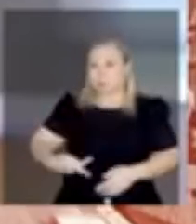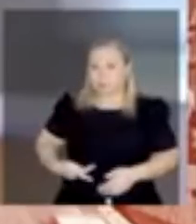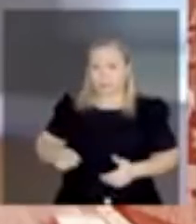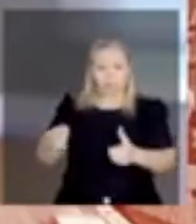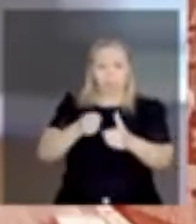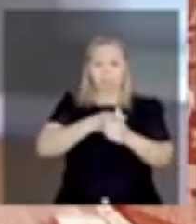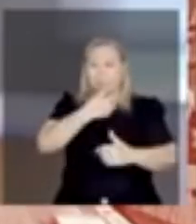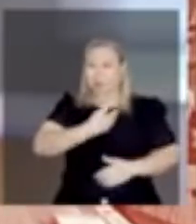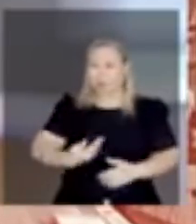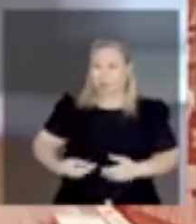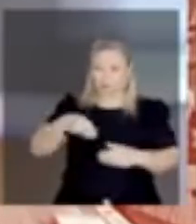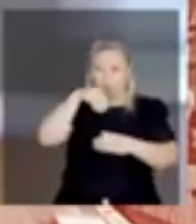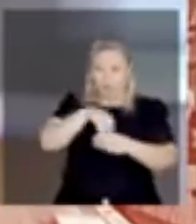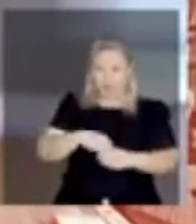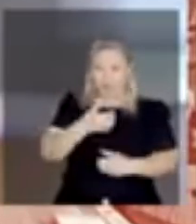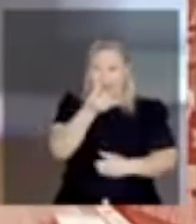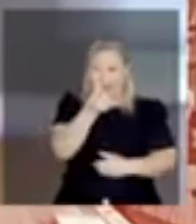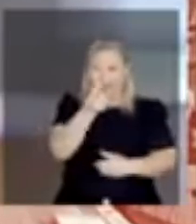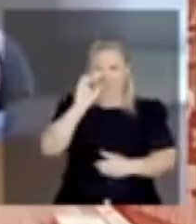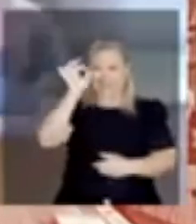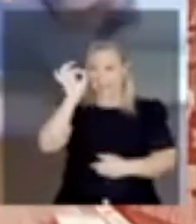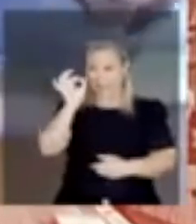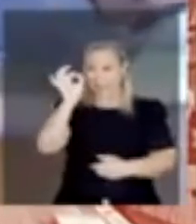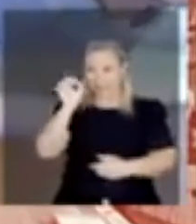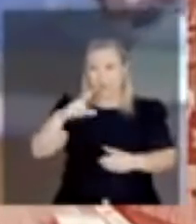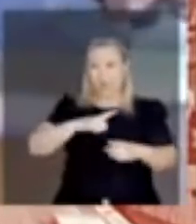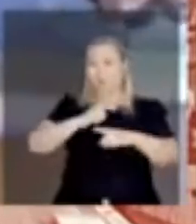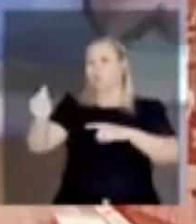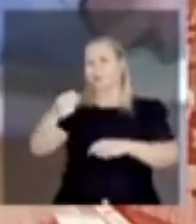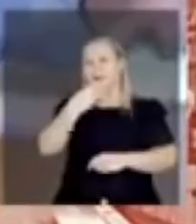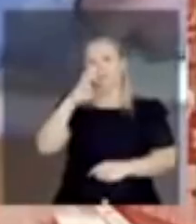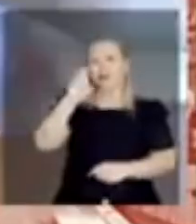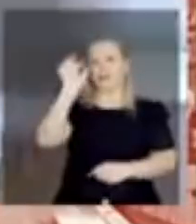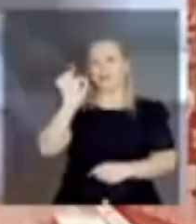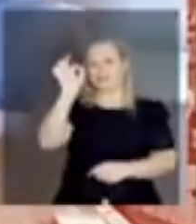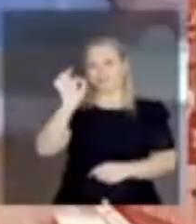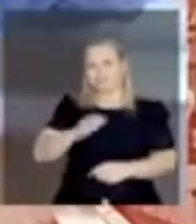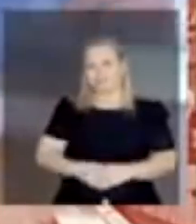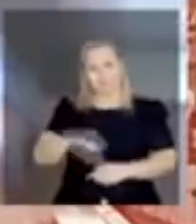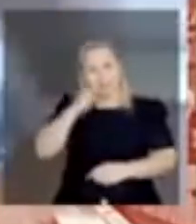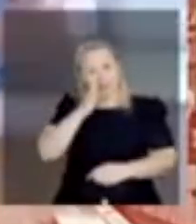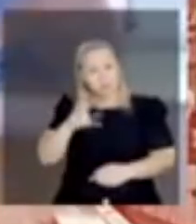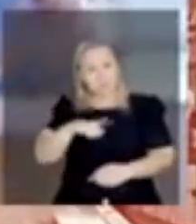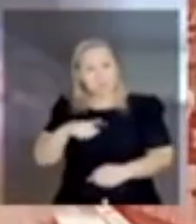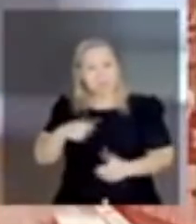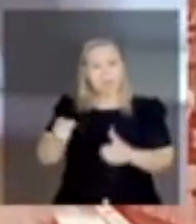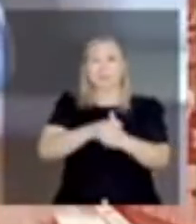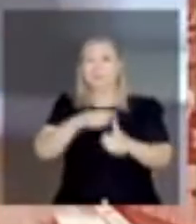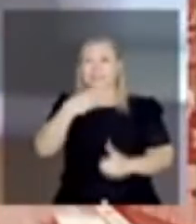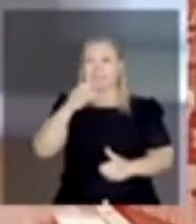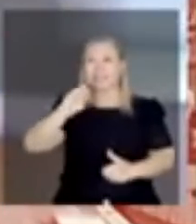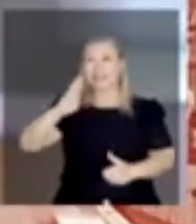Então, é um jogo de interesse muito grande. Eu sugeria que o Edir Macedo, com toda a sua sapiência do reino,